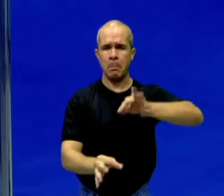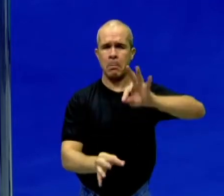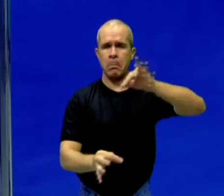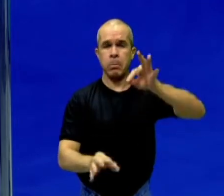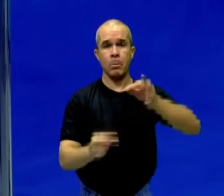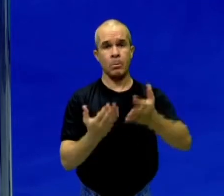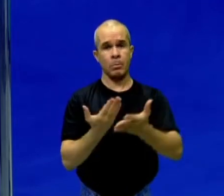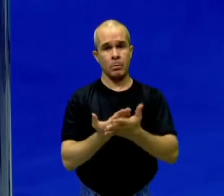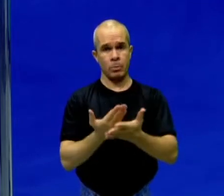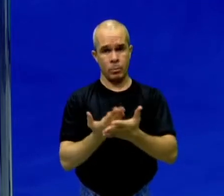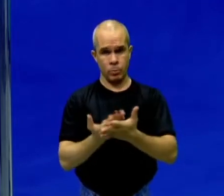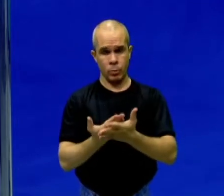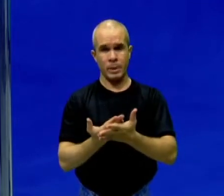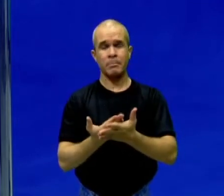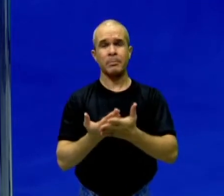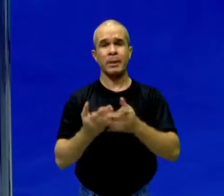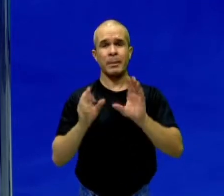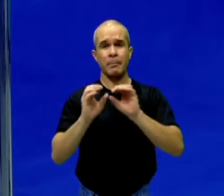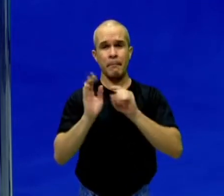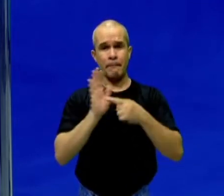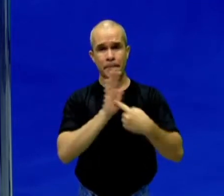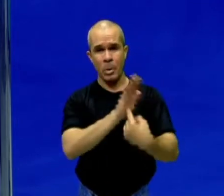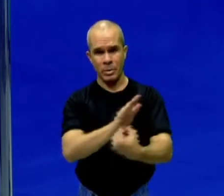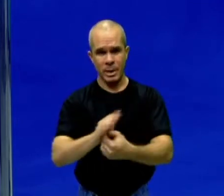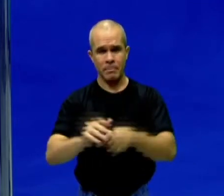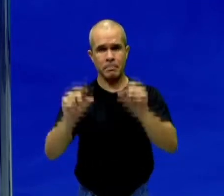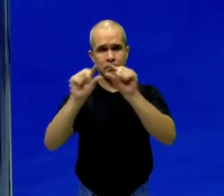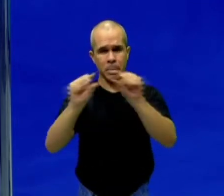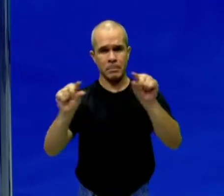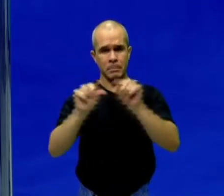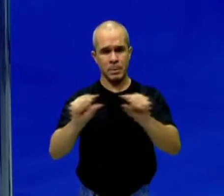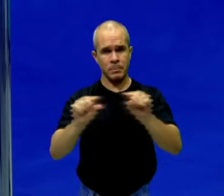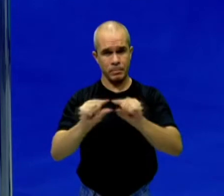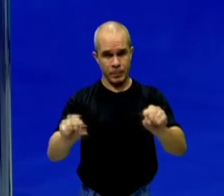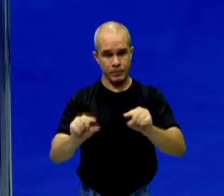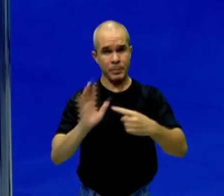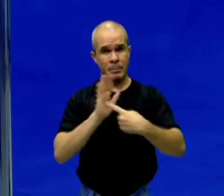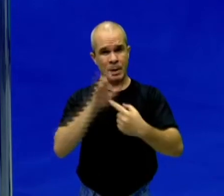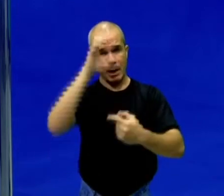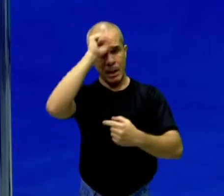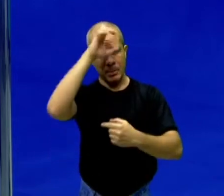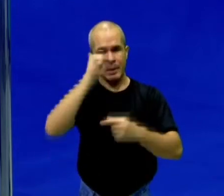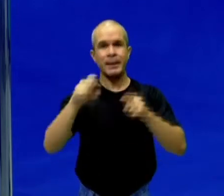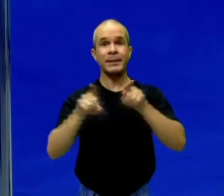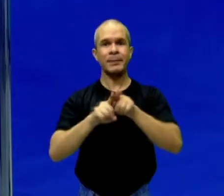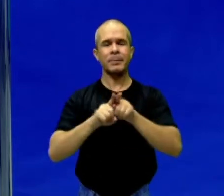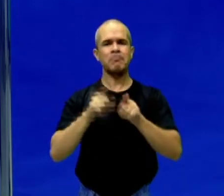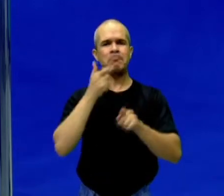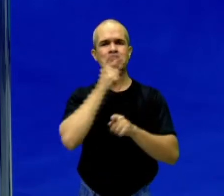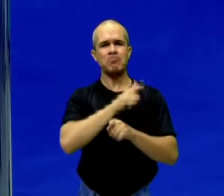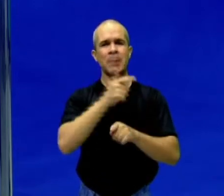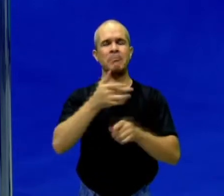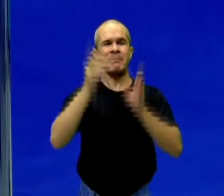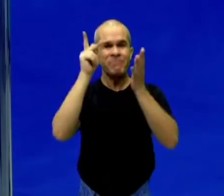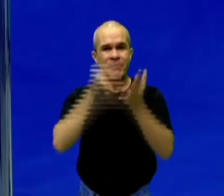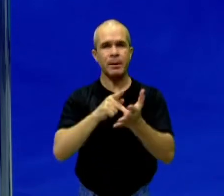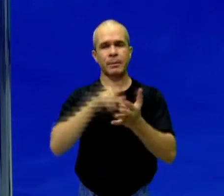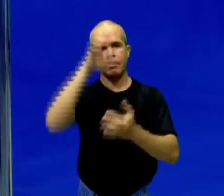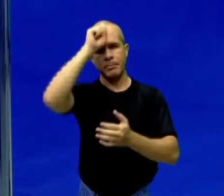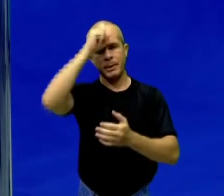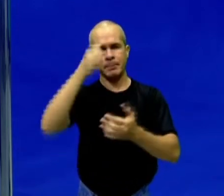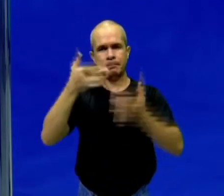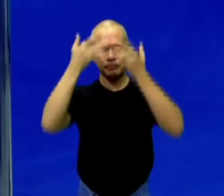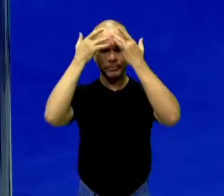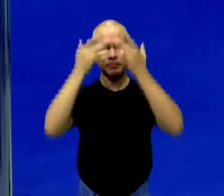em tópicos, para que ele possa, de uma certa forma, ter uma aprendizagem mais significativa do